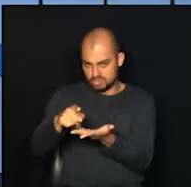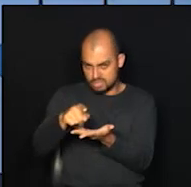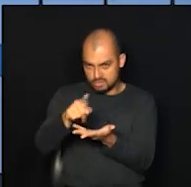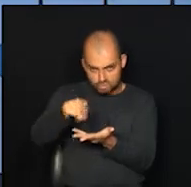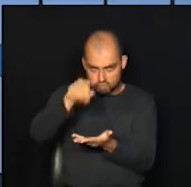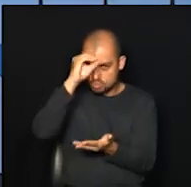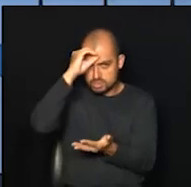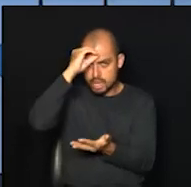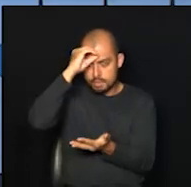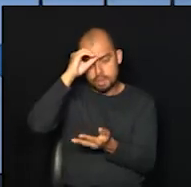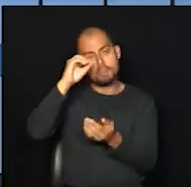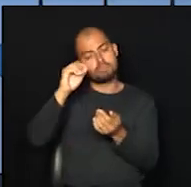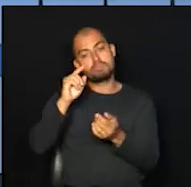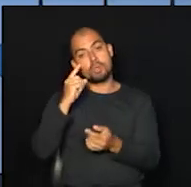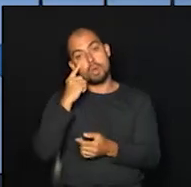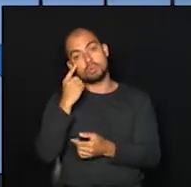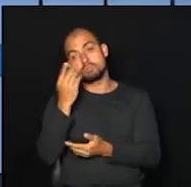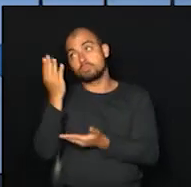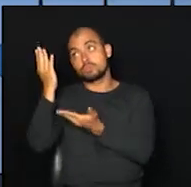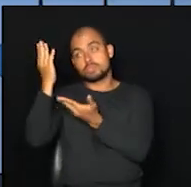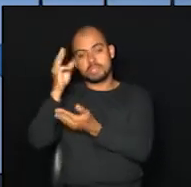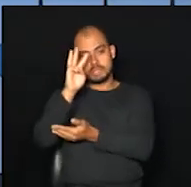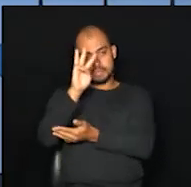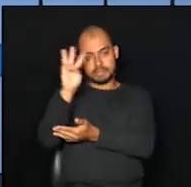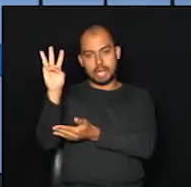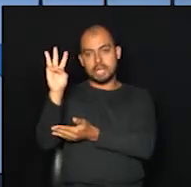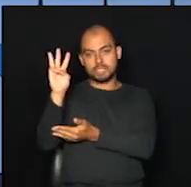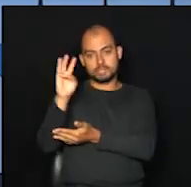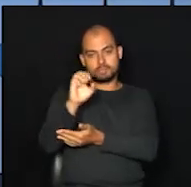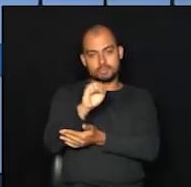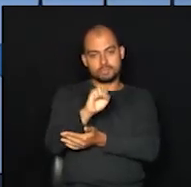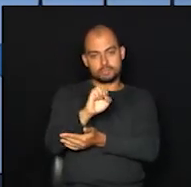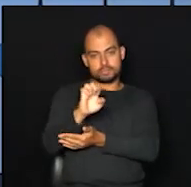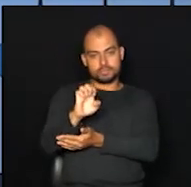aplicativo? Entre no site